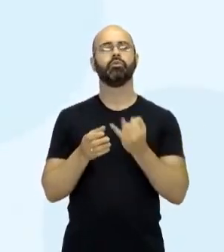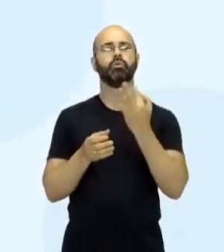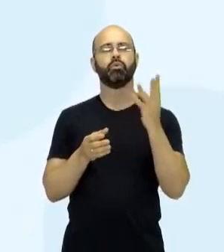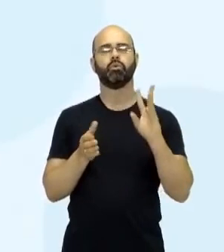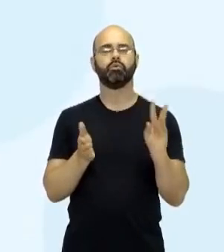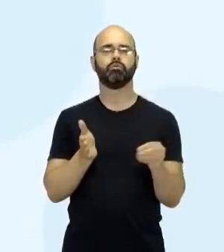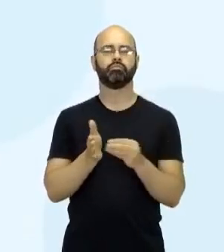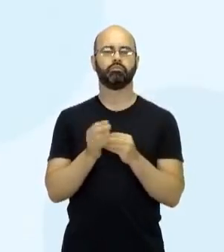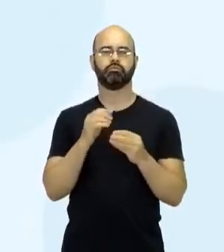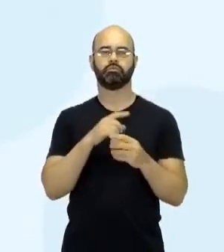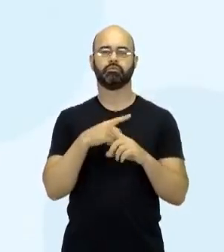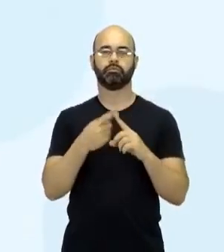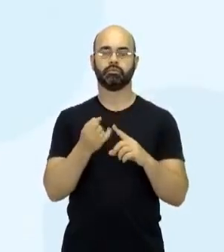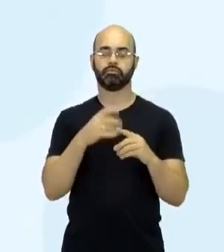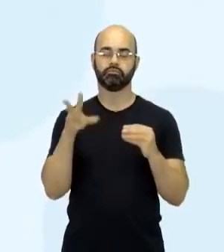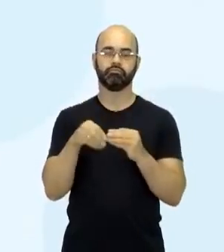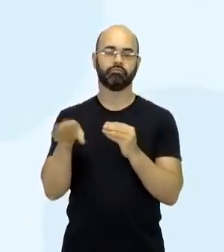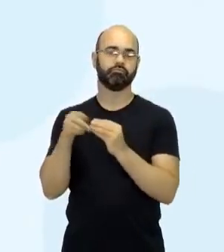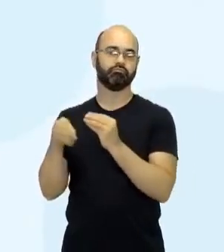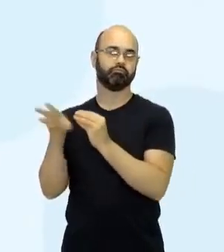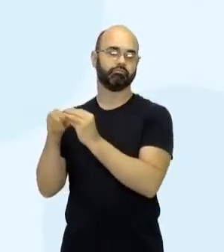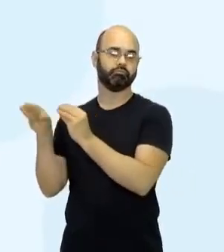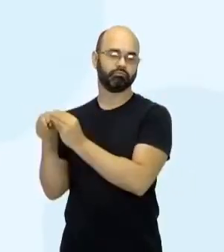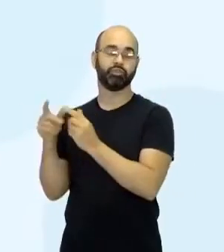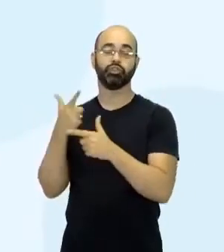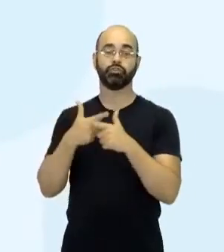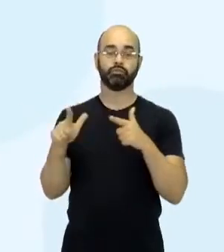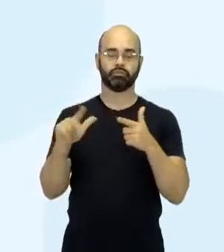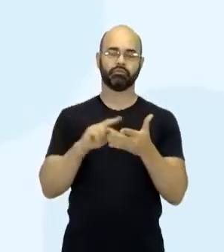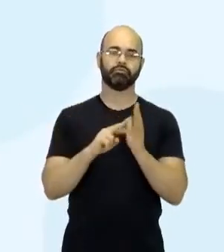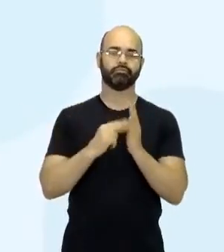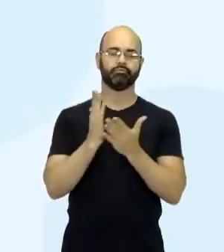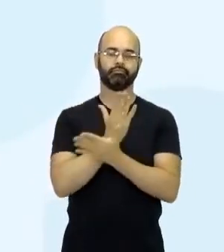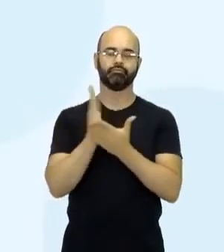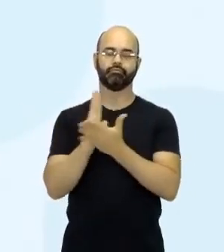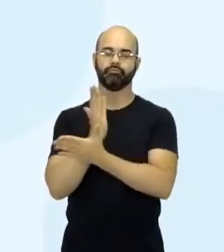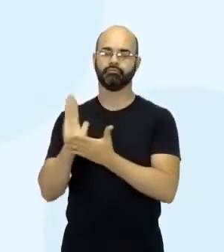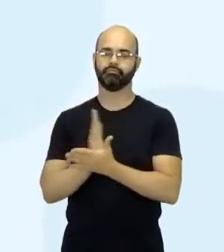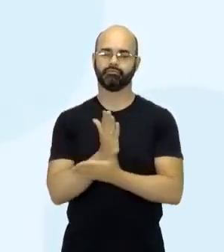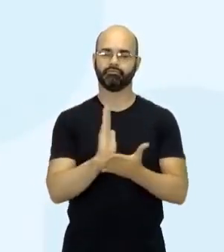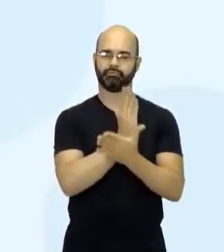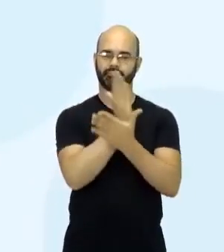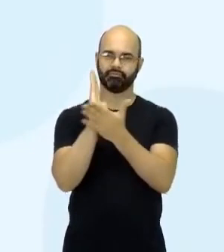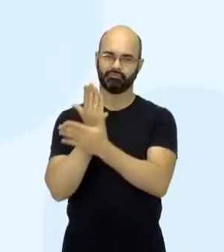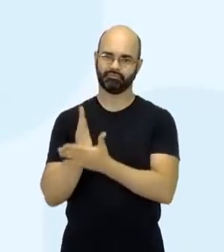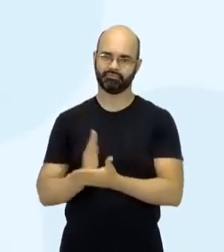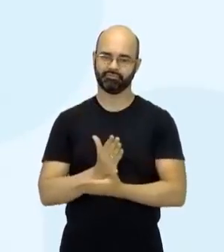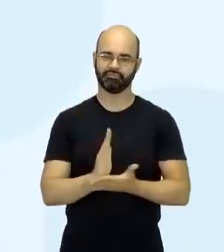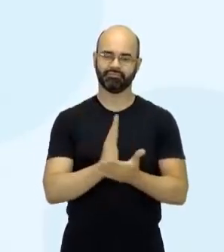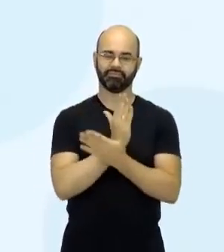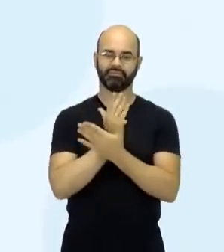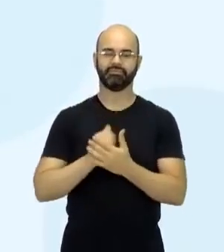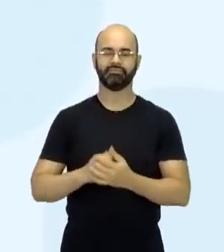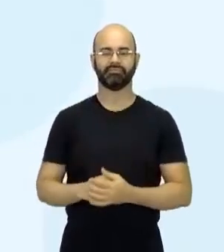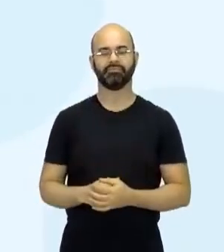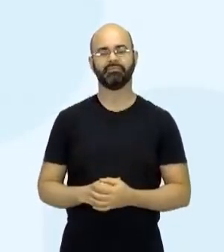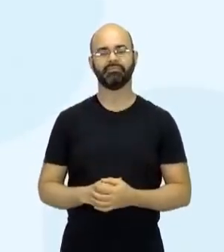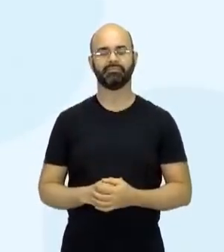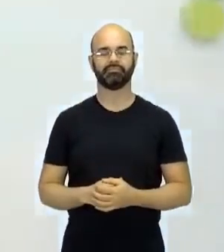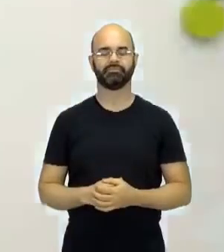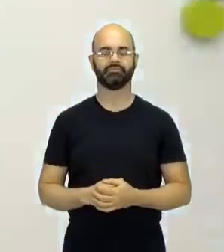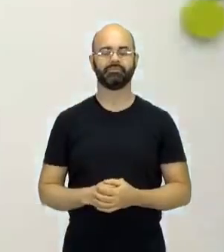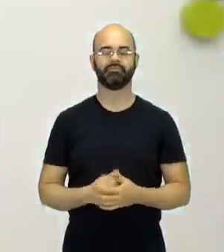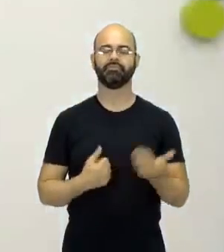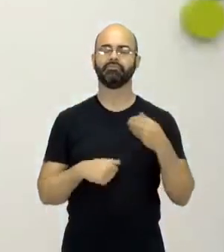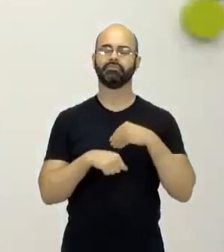vezes finita de um número, e a divisão é o ato de separar em grupos, né, dividir e fazer essas relações. O que eu vou